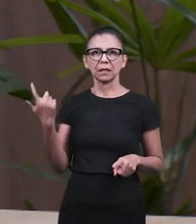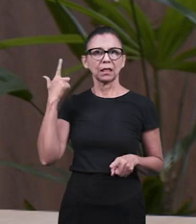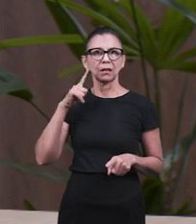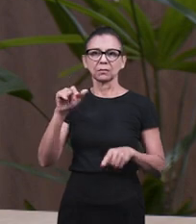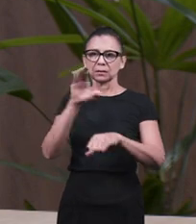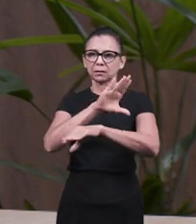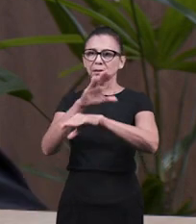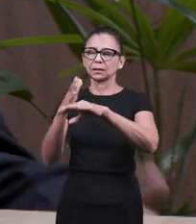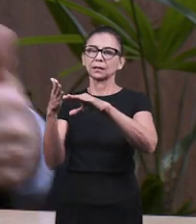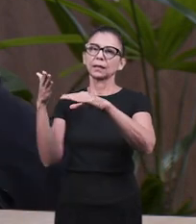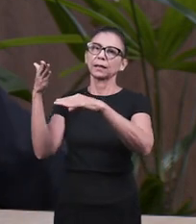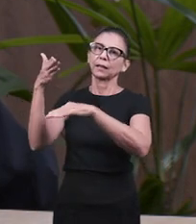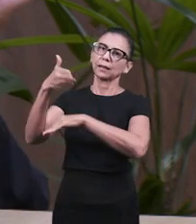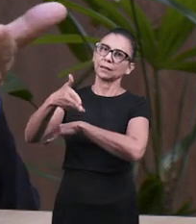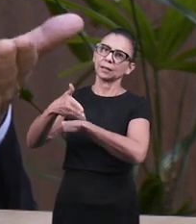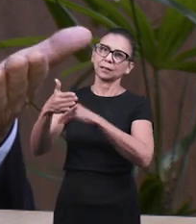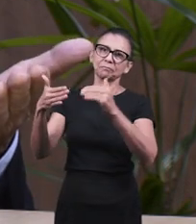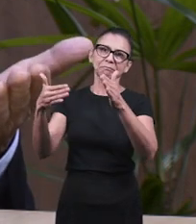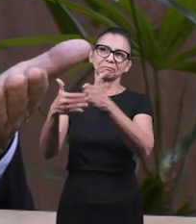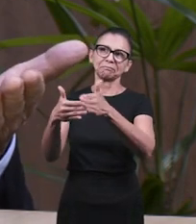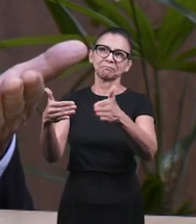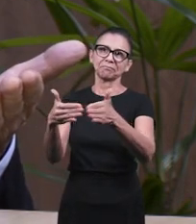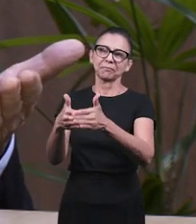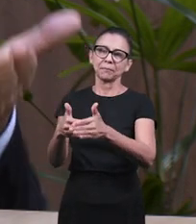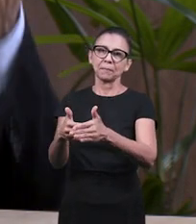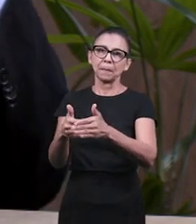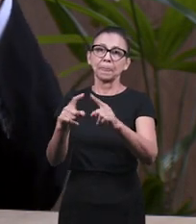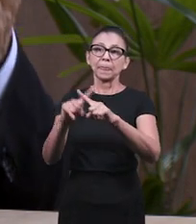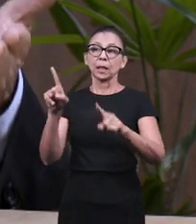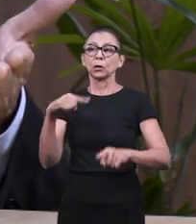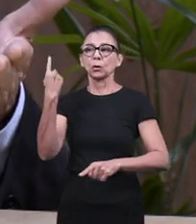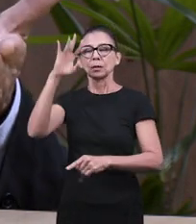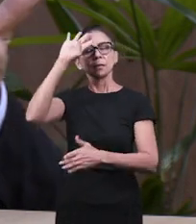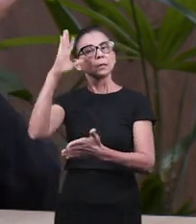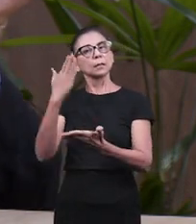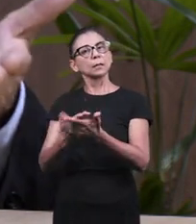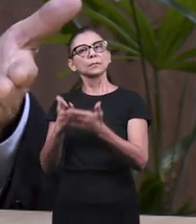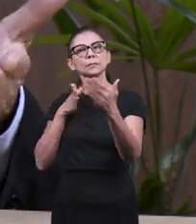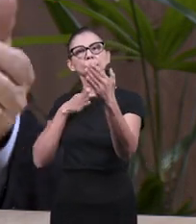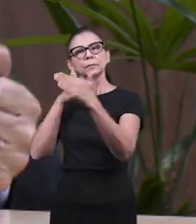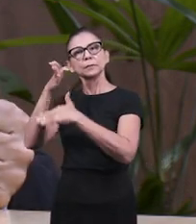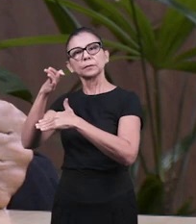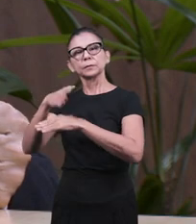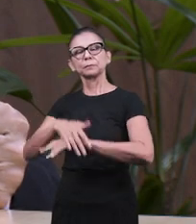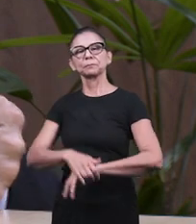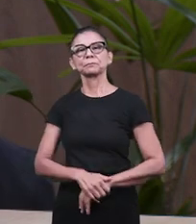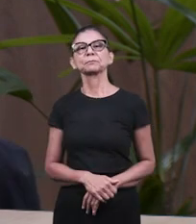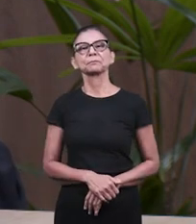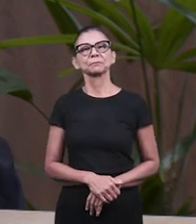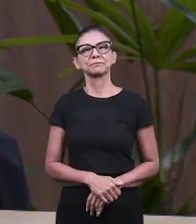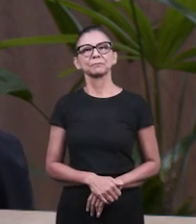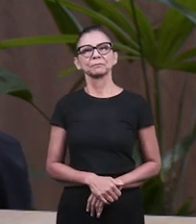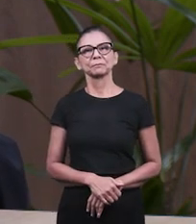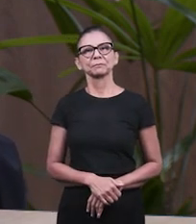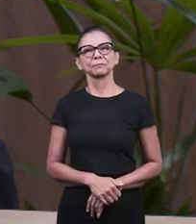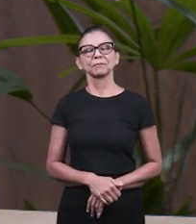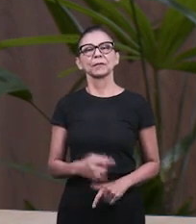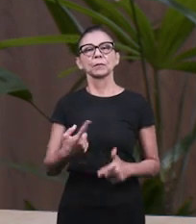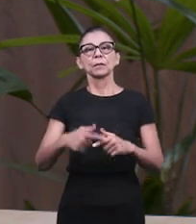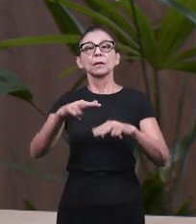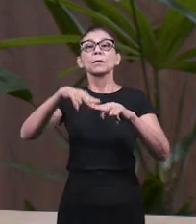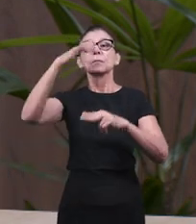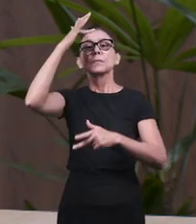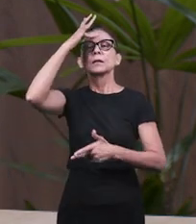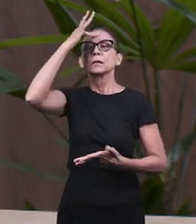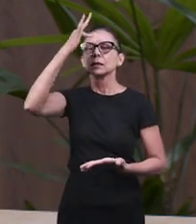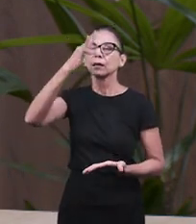Mas a palavra diz que nós, os que temos crido, entramos. Porque é pela fé,